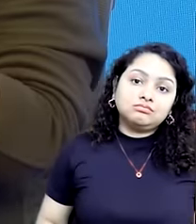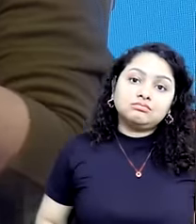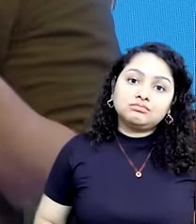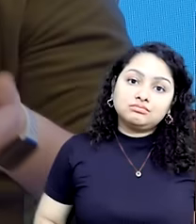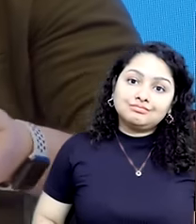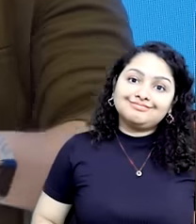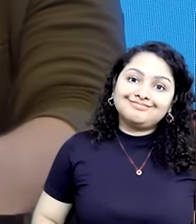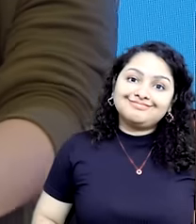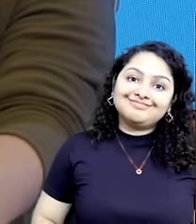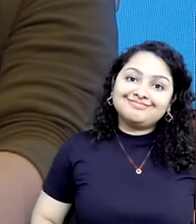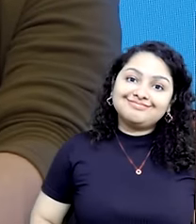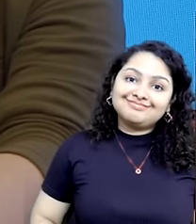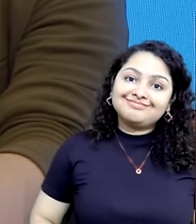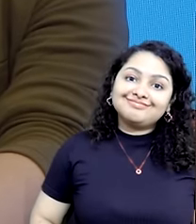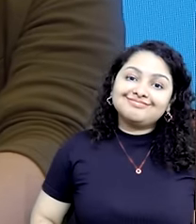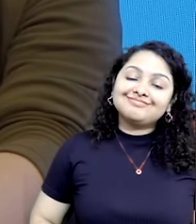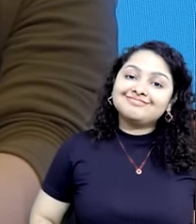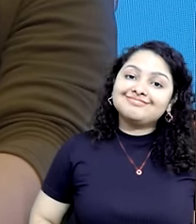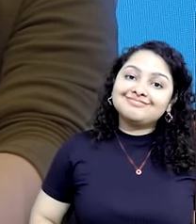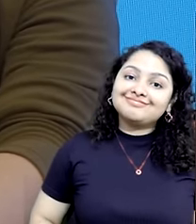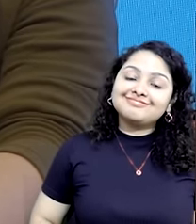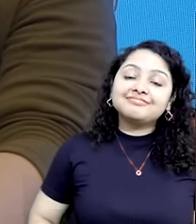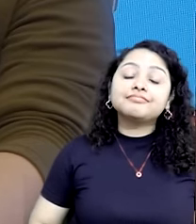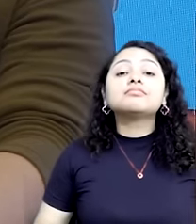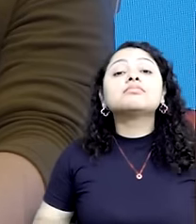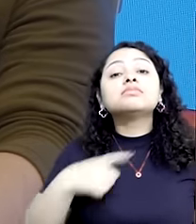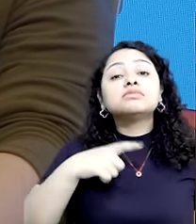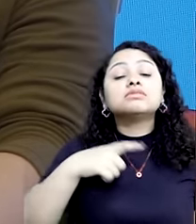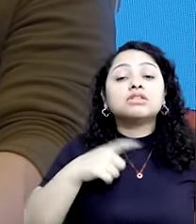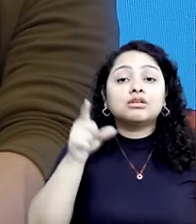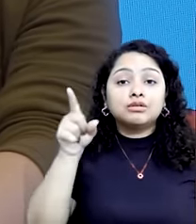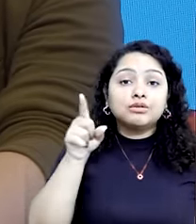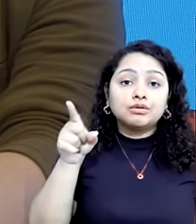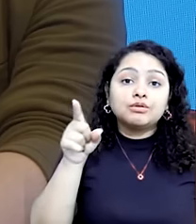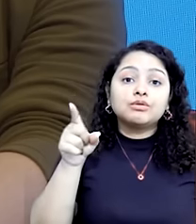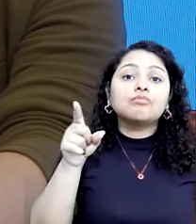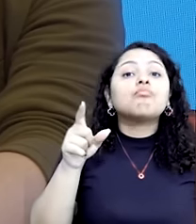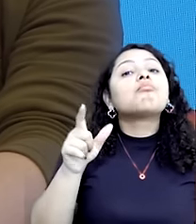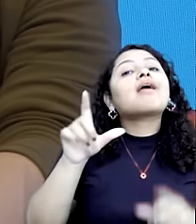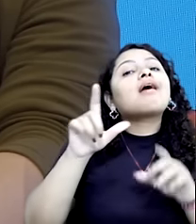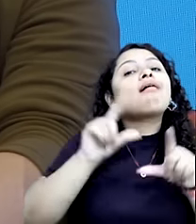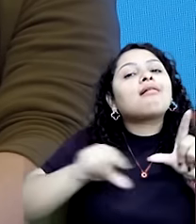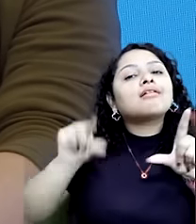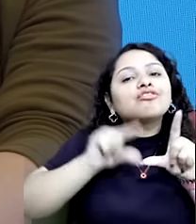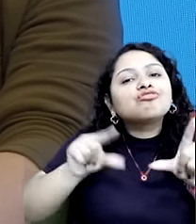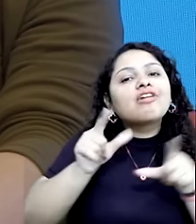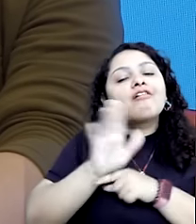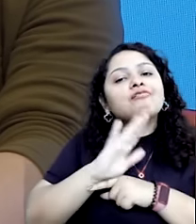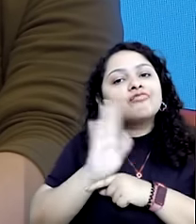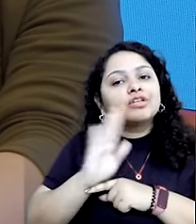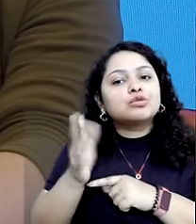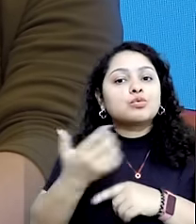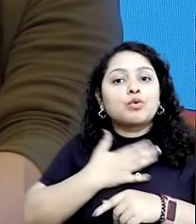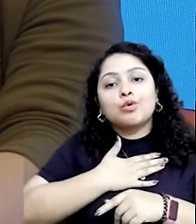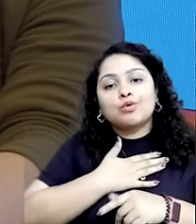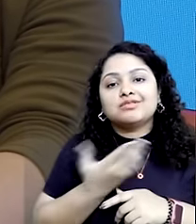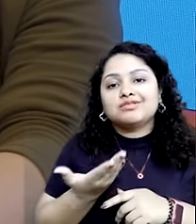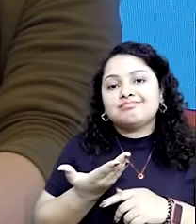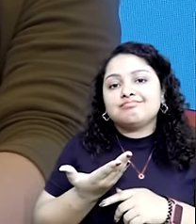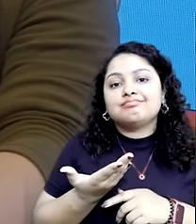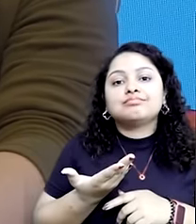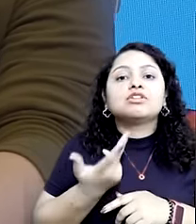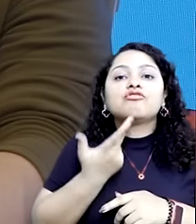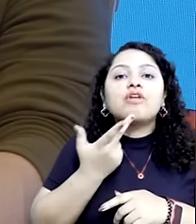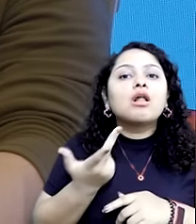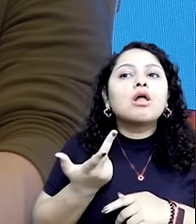eu conferir deixa confirmar e tem o o captions que é um que eu gosto muito para legendar vídeo eu falo que é a a